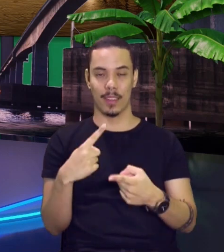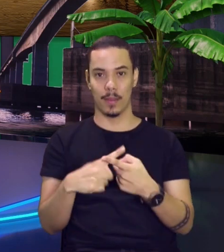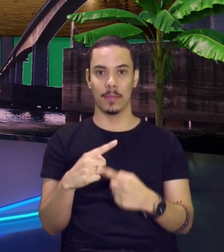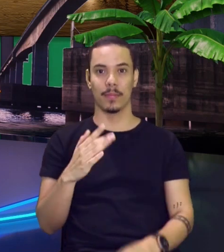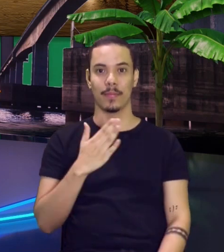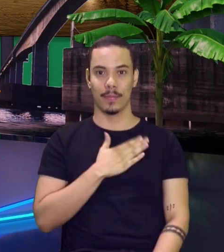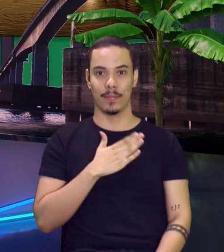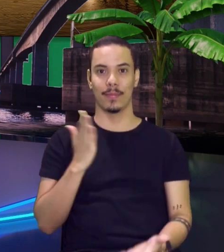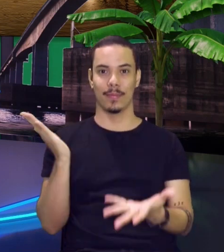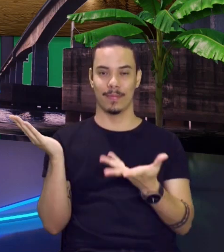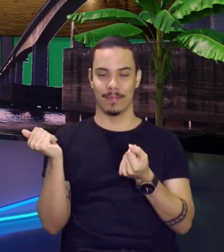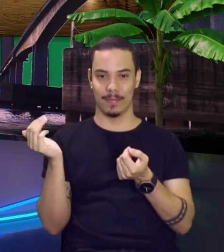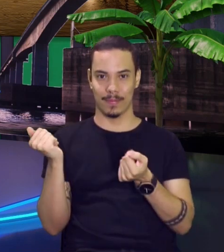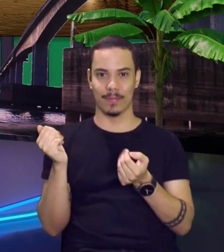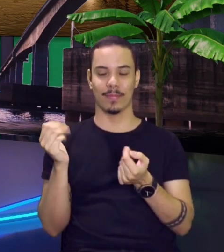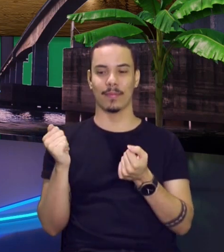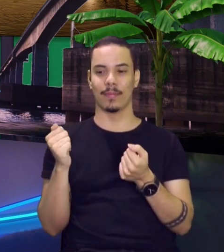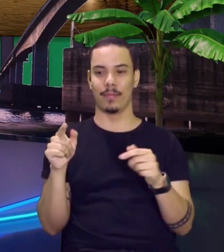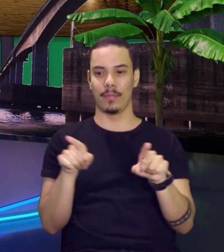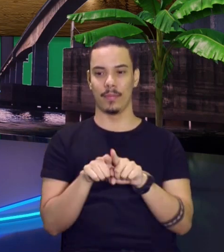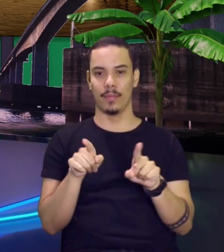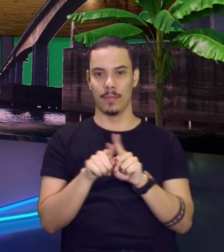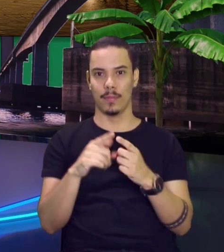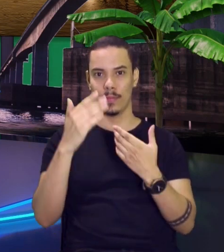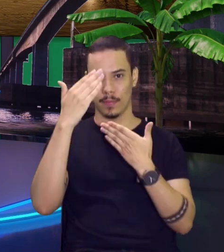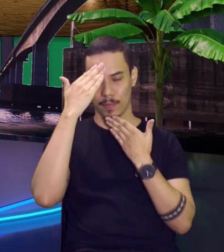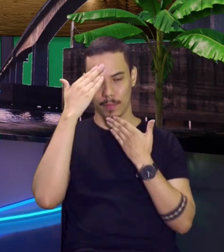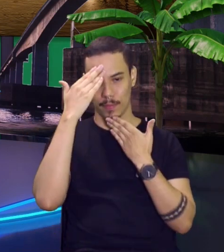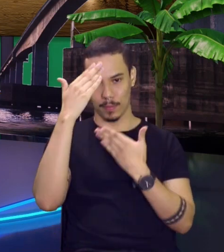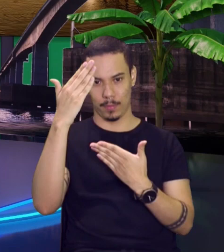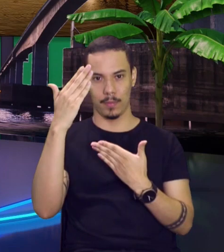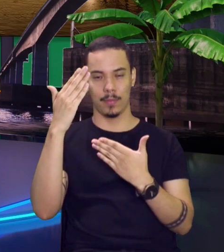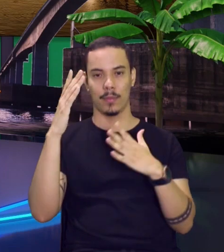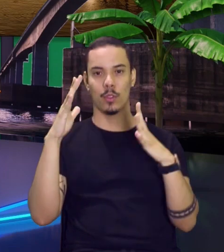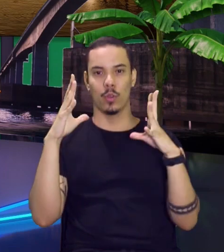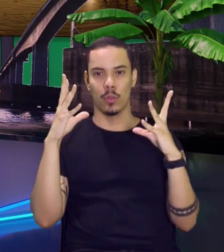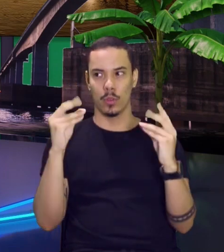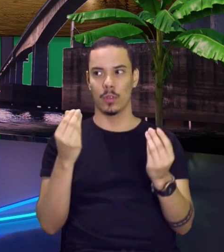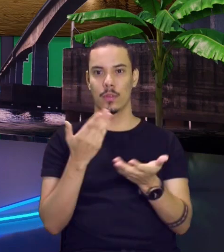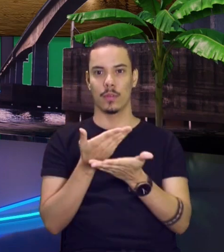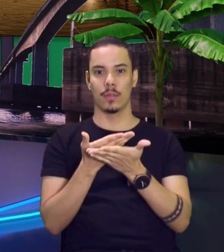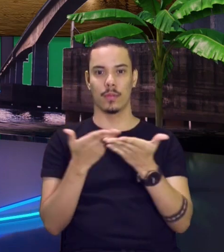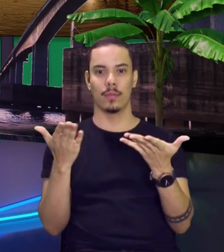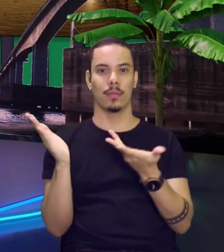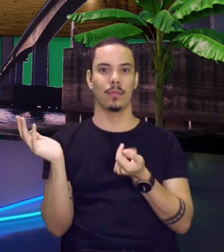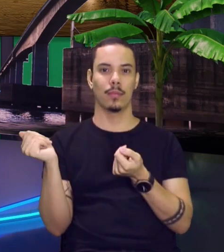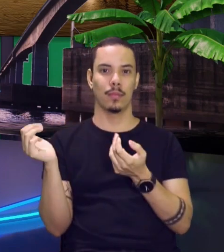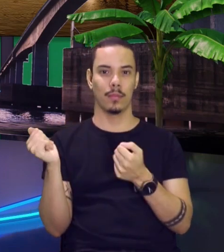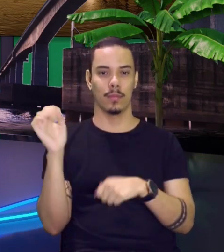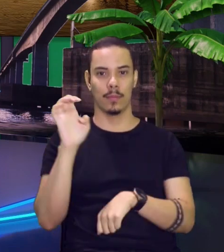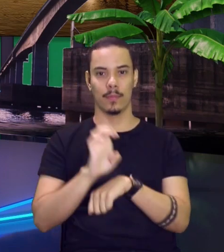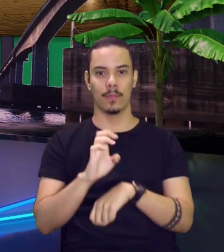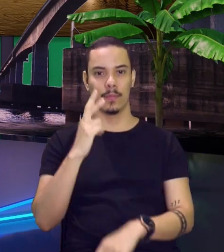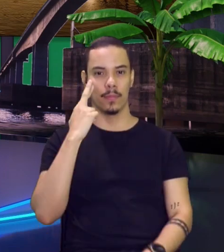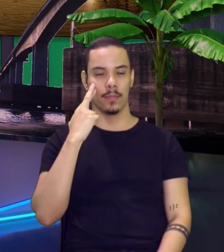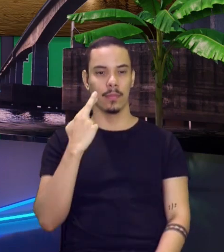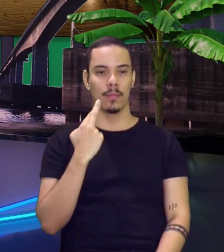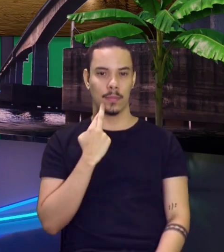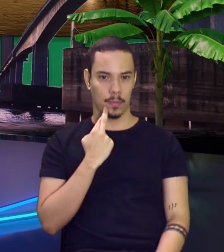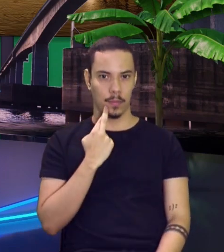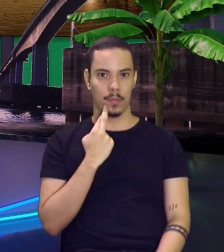meus queridos jovens, muito obrigado a todos vocês jovens do estado de